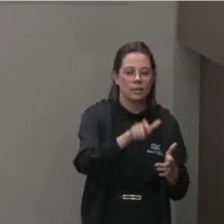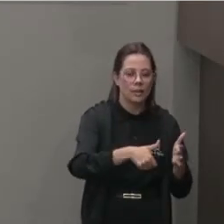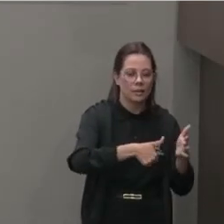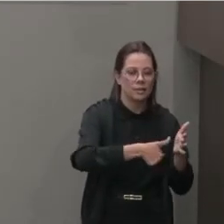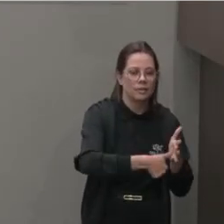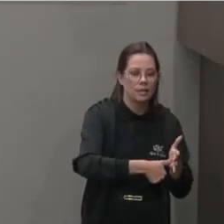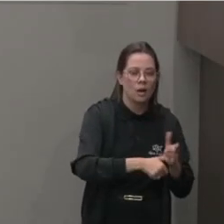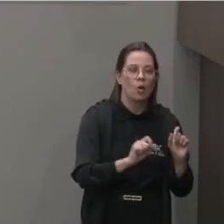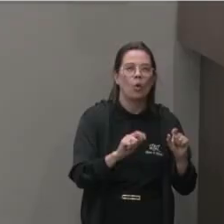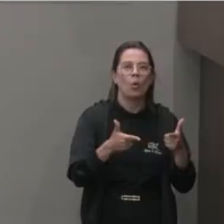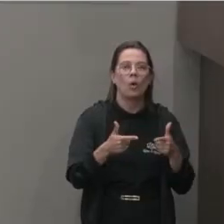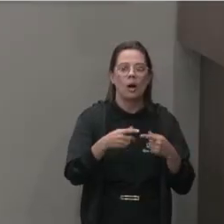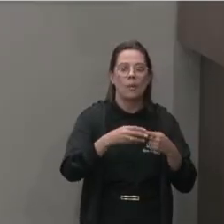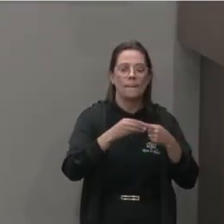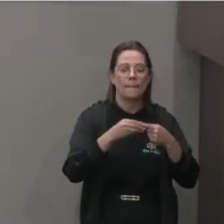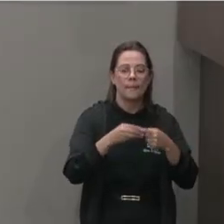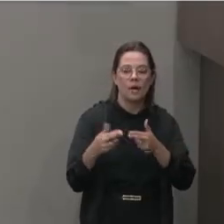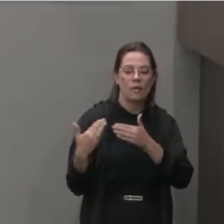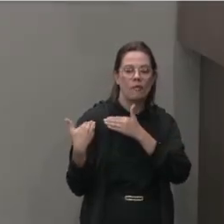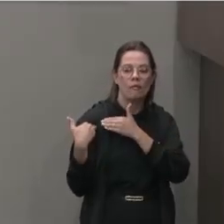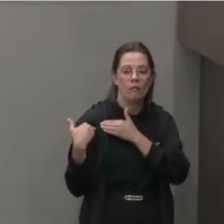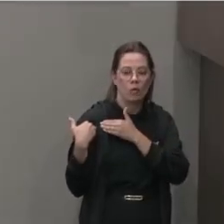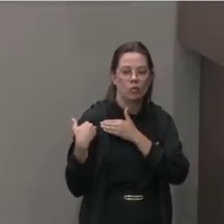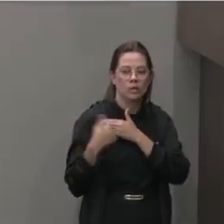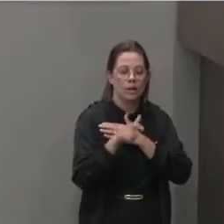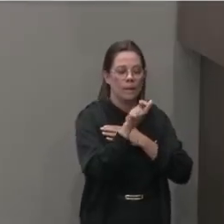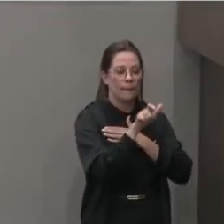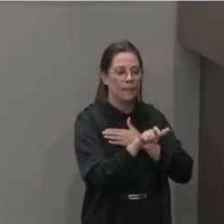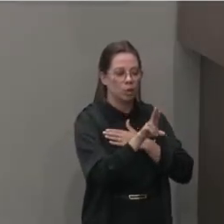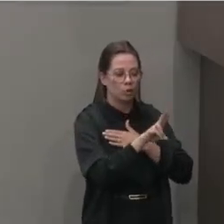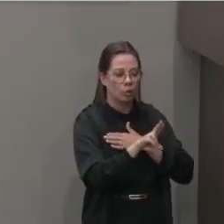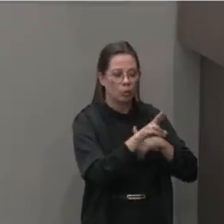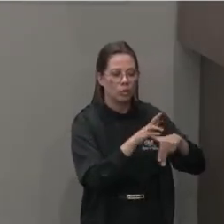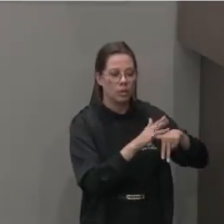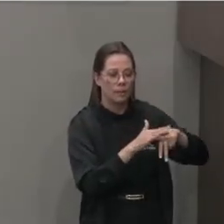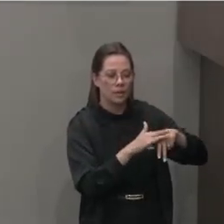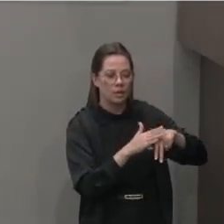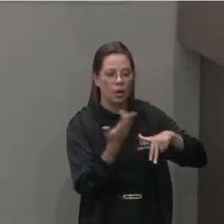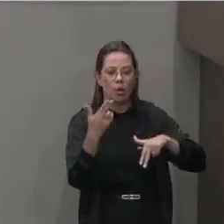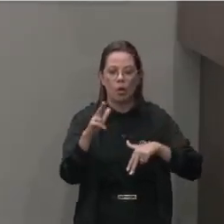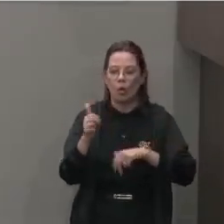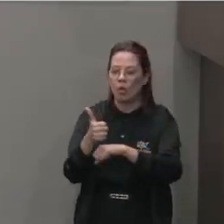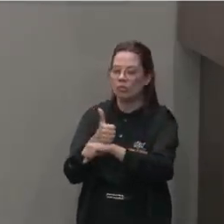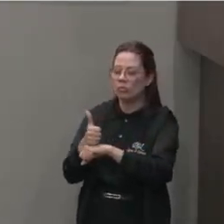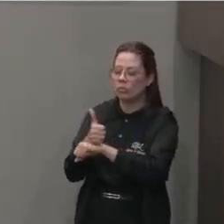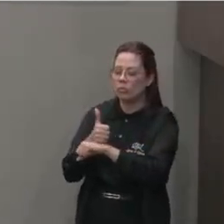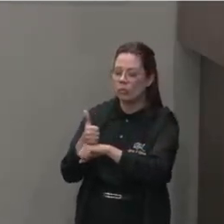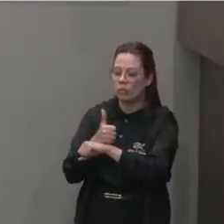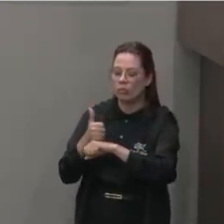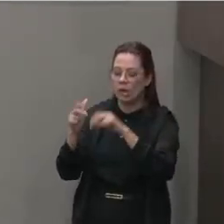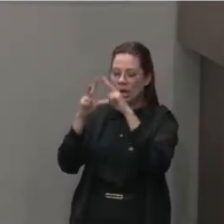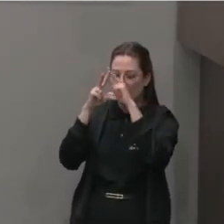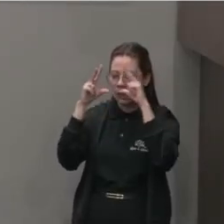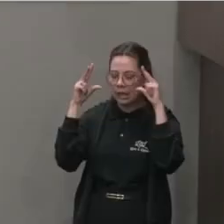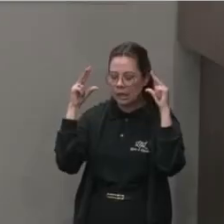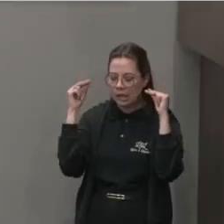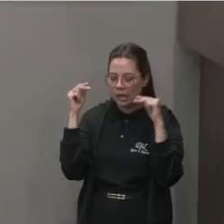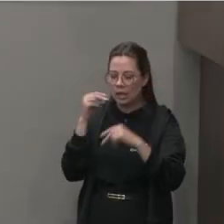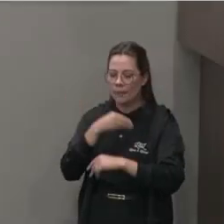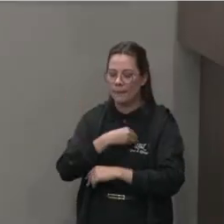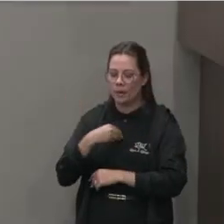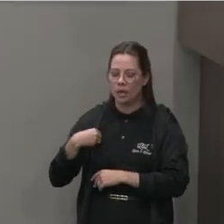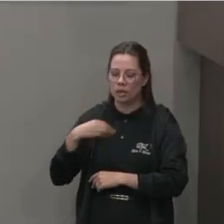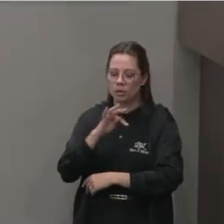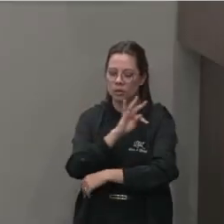a principal função do botão? Para o usuário ou para o servidor? O botão é só para ser utilizado em caso de perigo, ou em caso de emergência, ou em